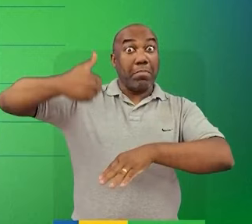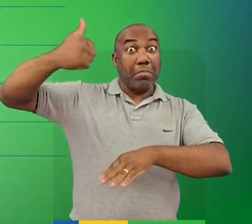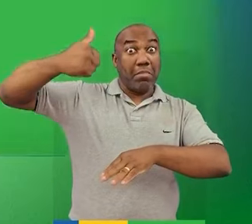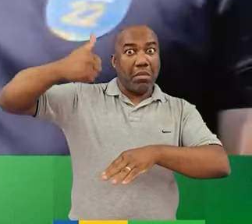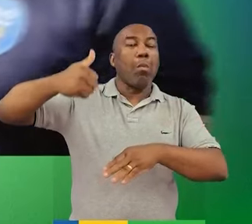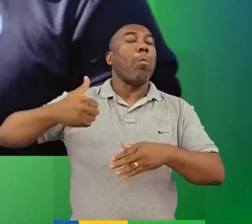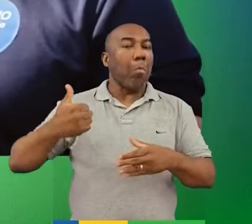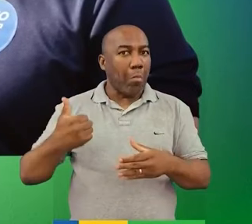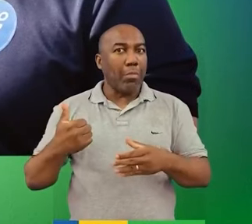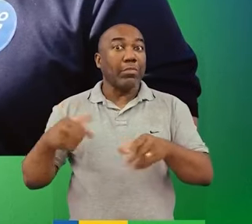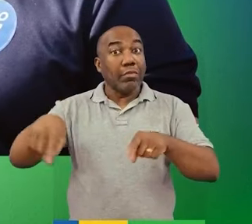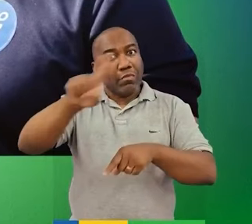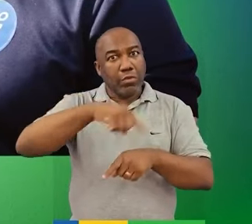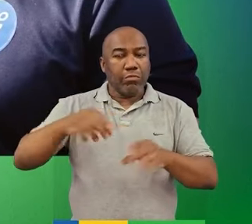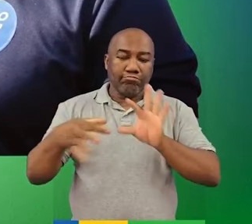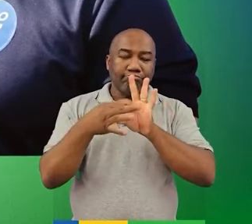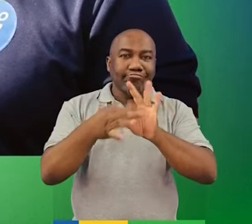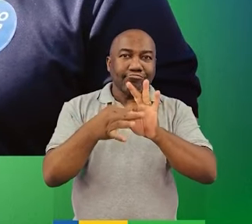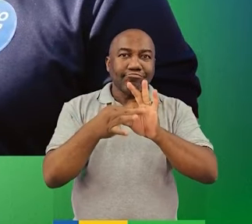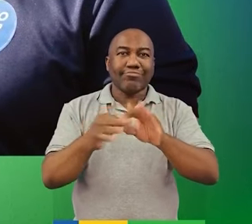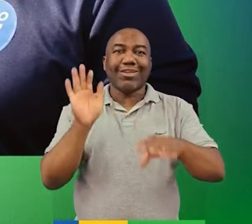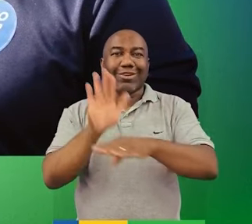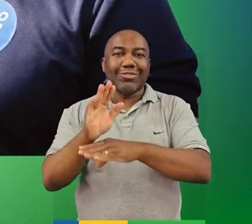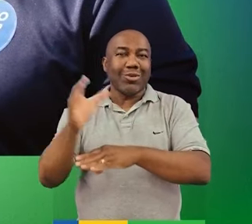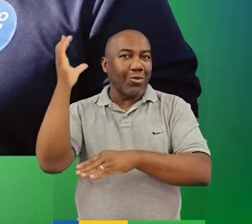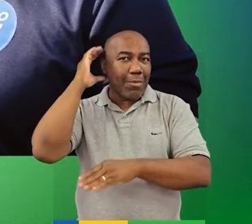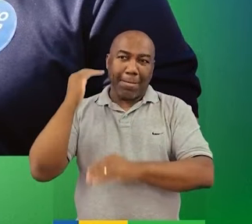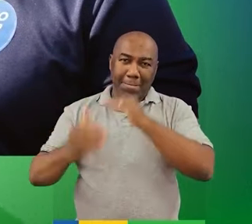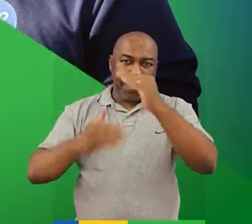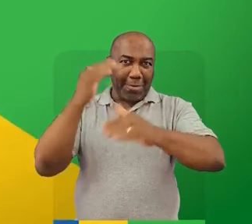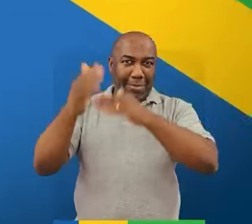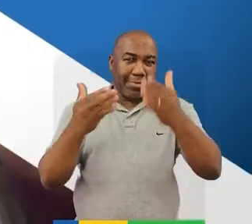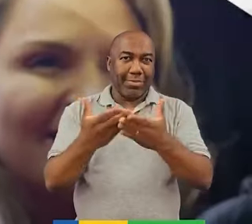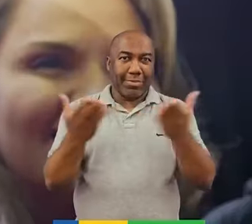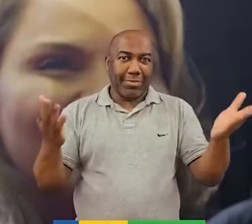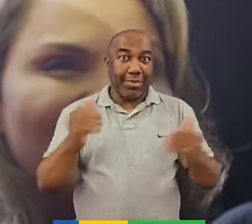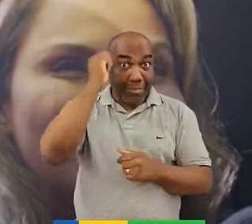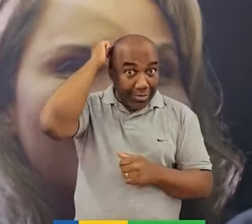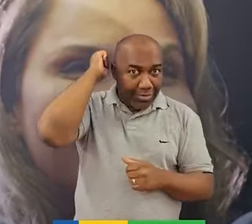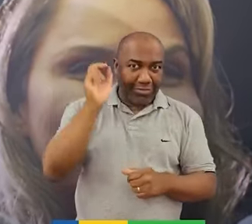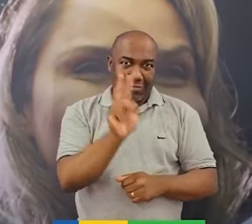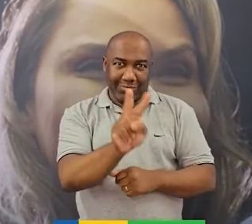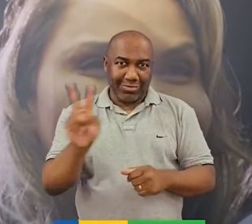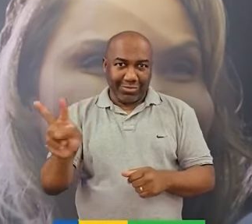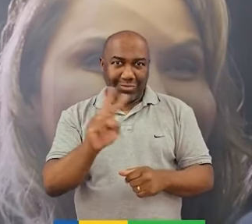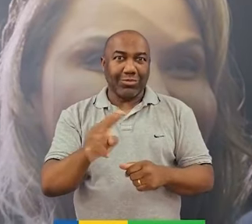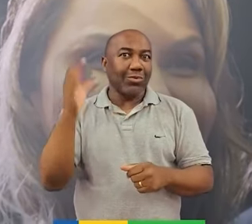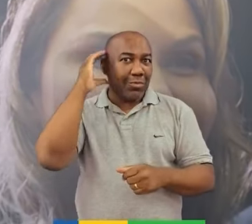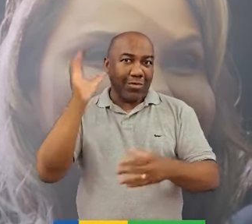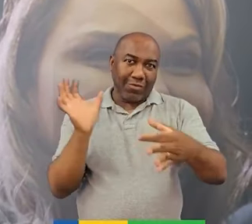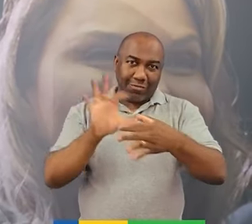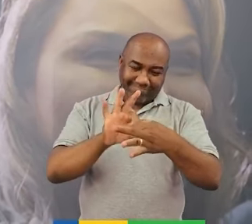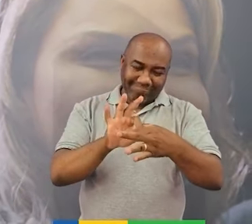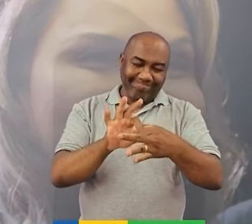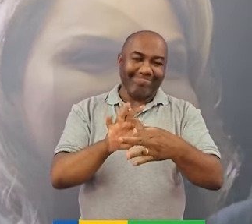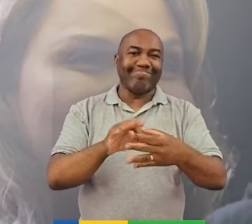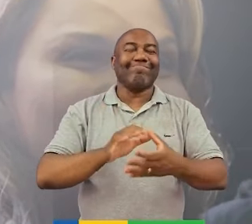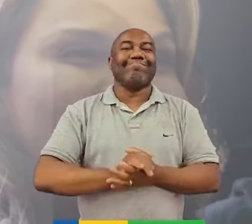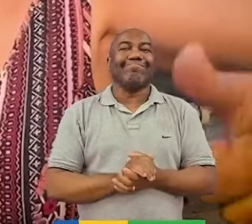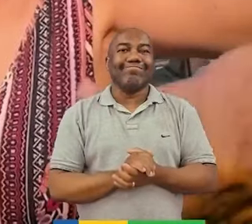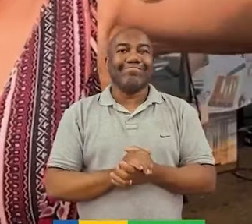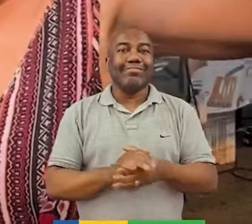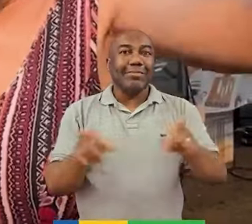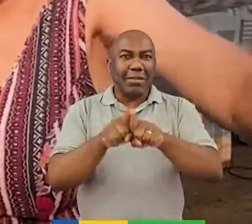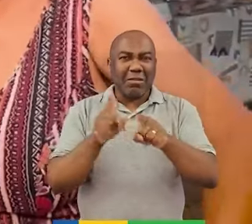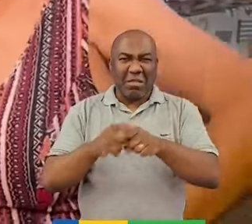isolado na liderança. Vamos juntos resgatar Cuiabá. Abílio 22, para Cuiabá ser nossa de